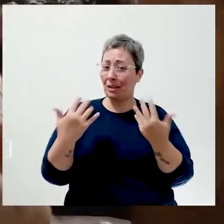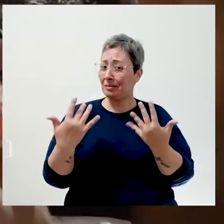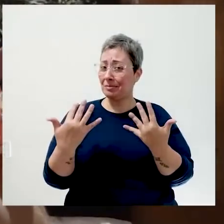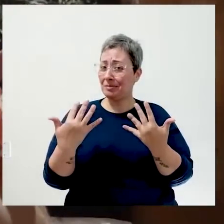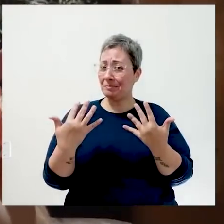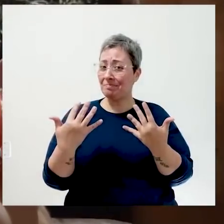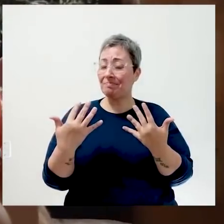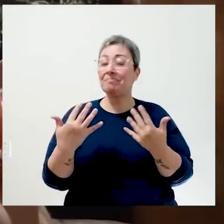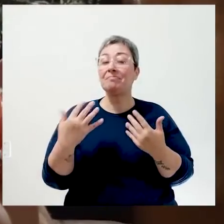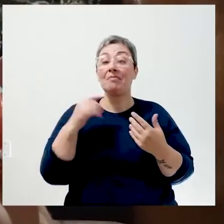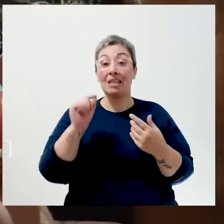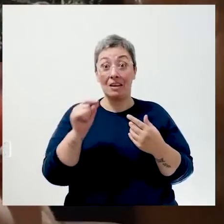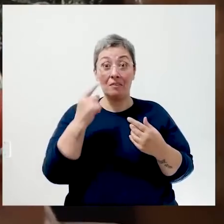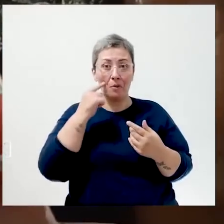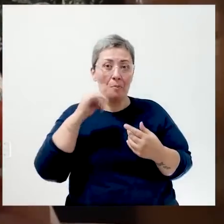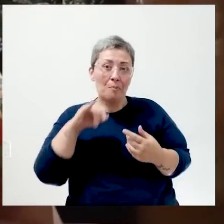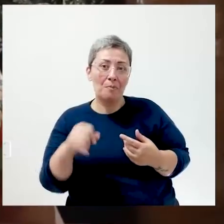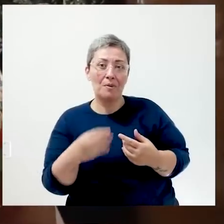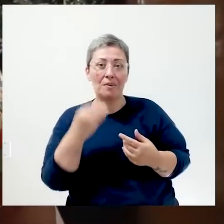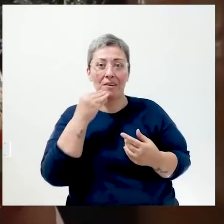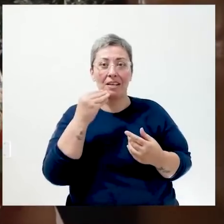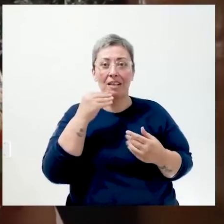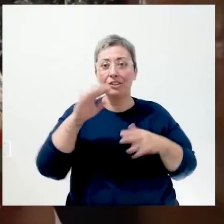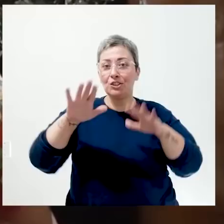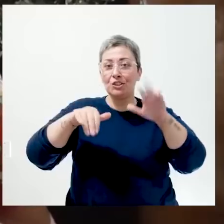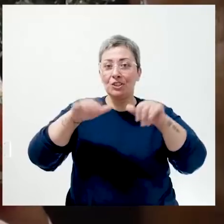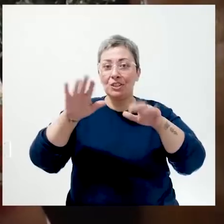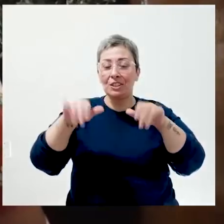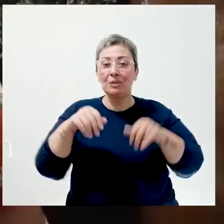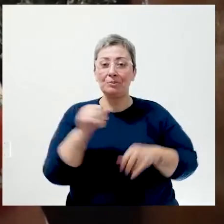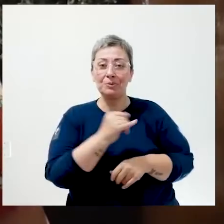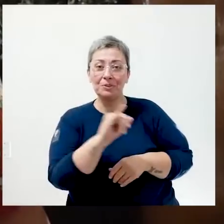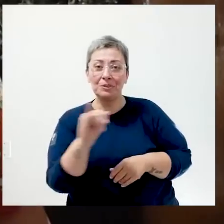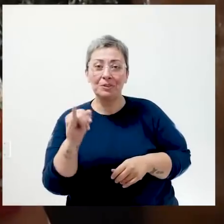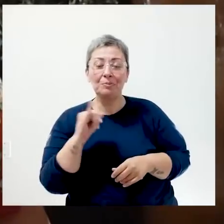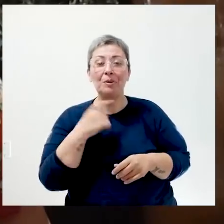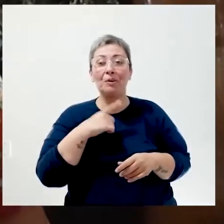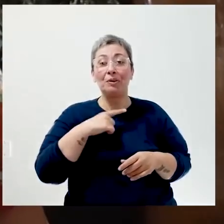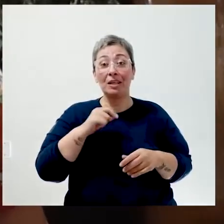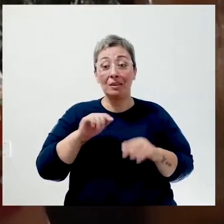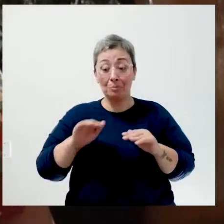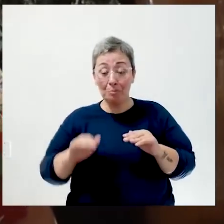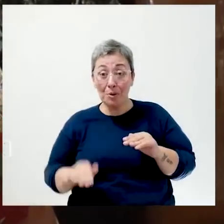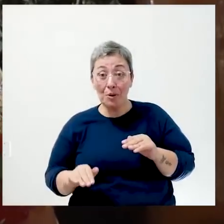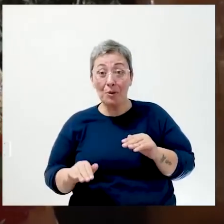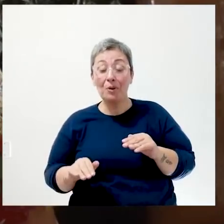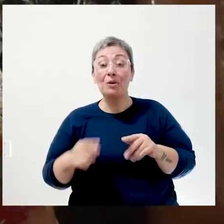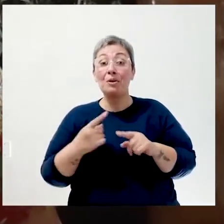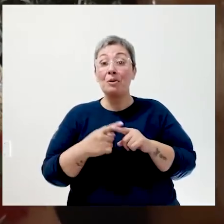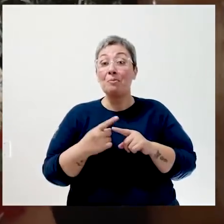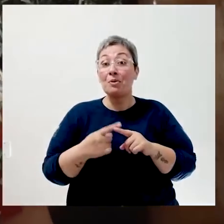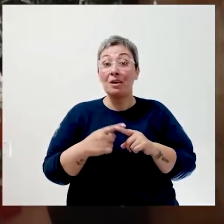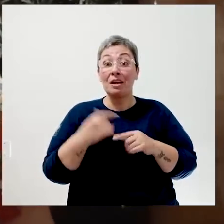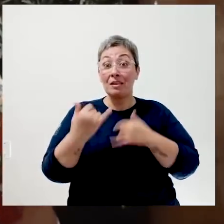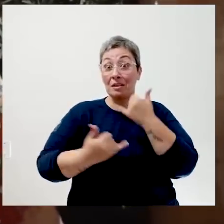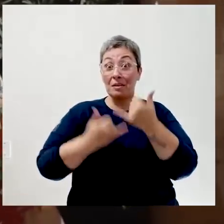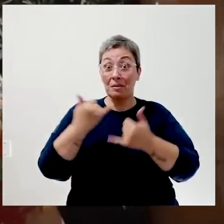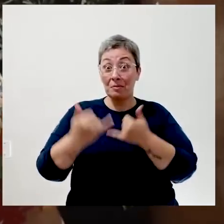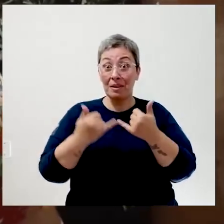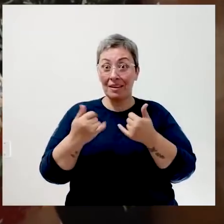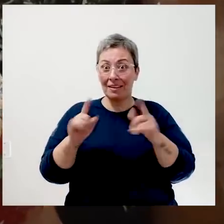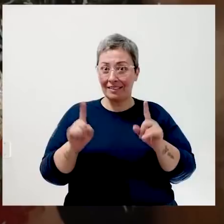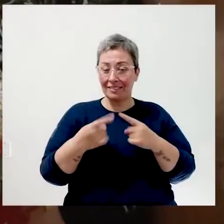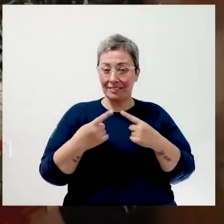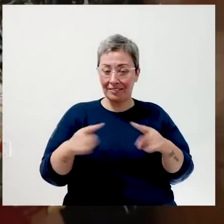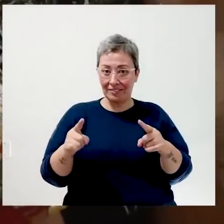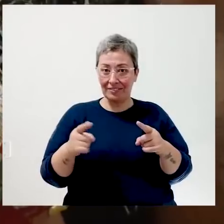brinca com as mãos. Aproveite e chame os seus irmãozinhos que são menorzinhos para a gente brincar